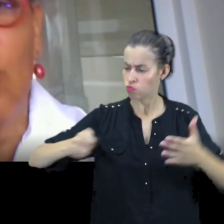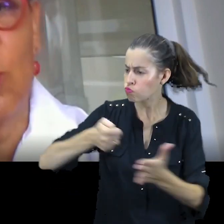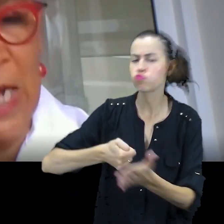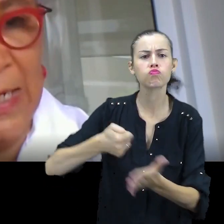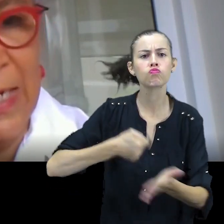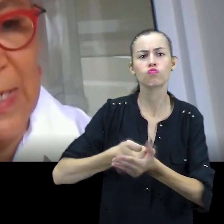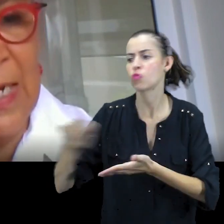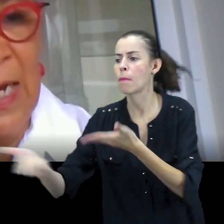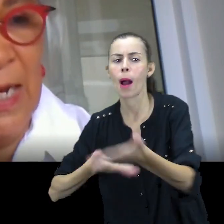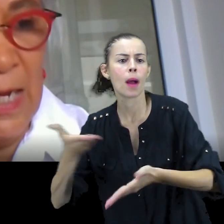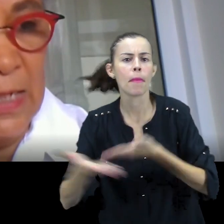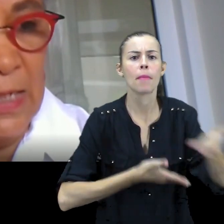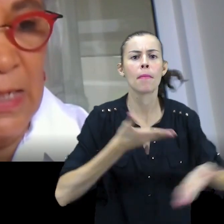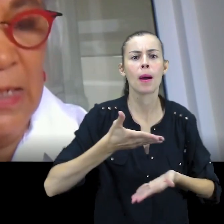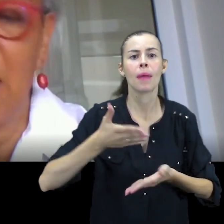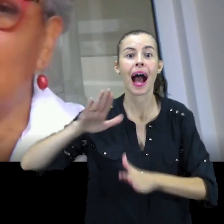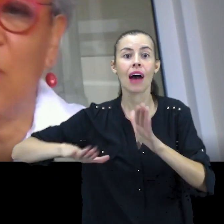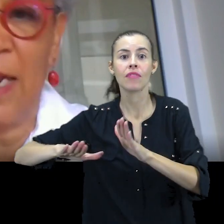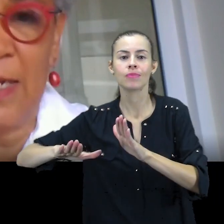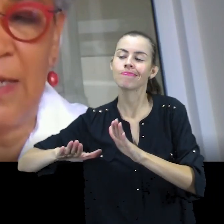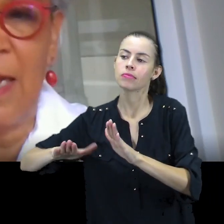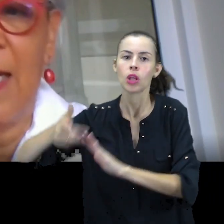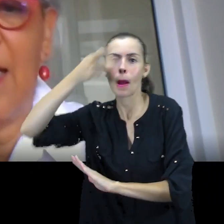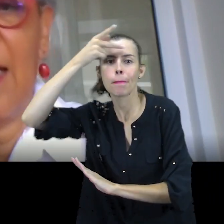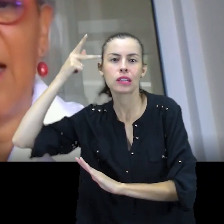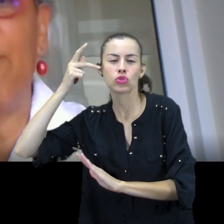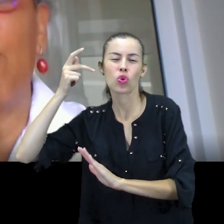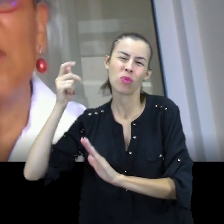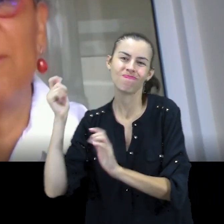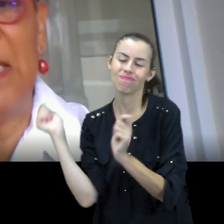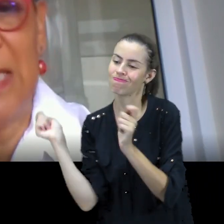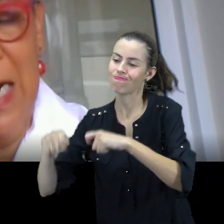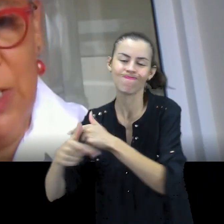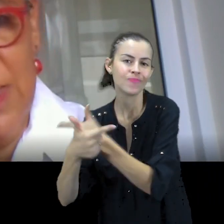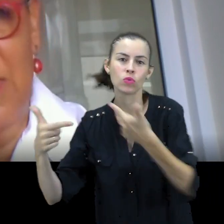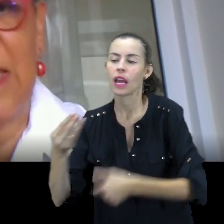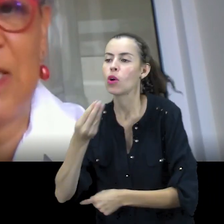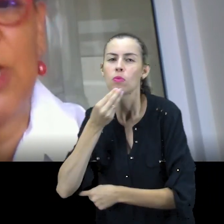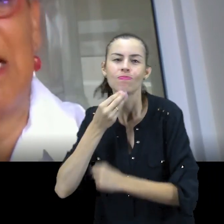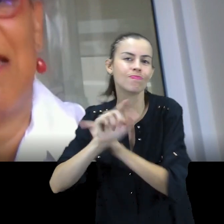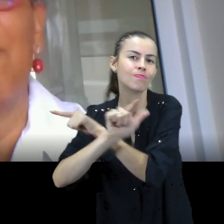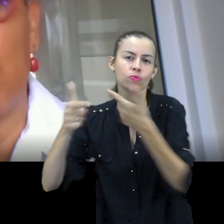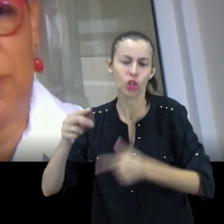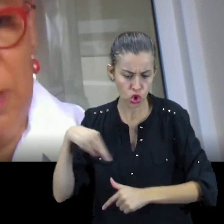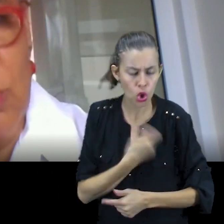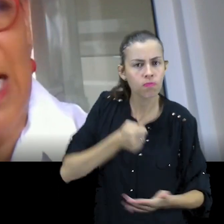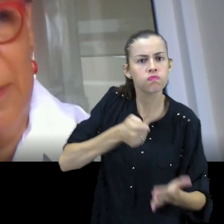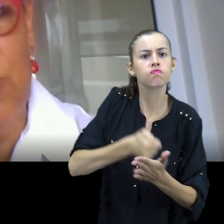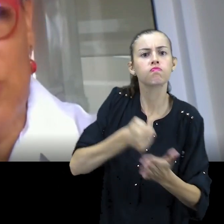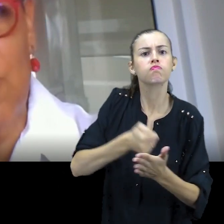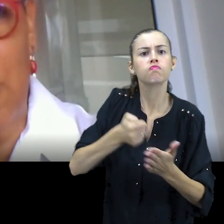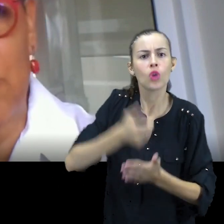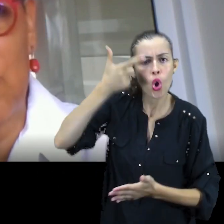do outro, daqueles que não têm a possibilidade, às vezes, de terem voz para